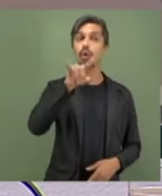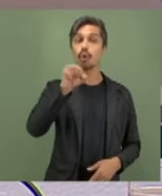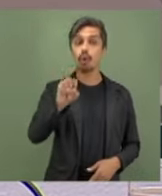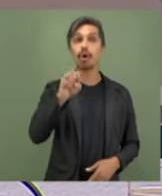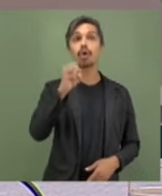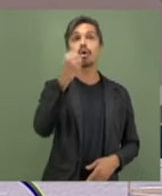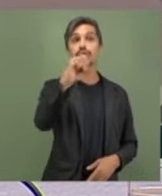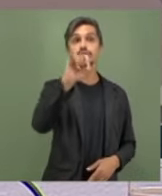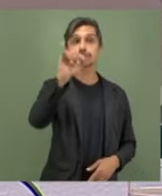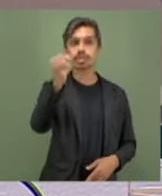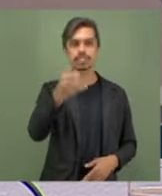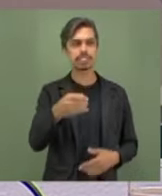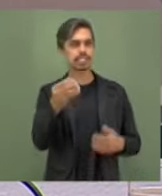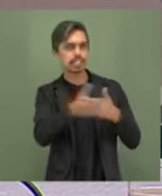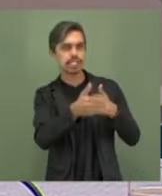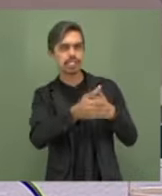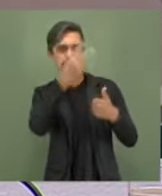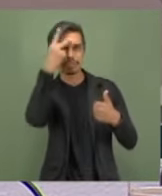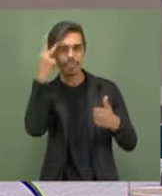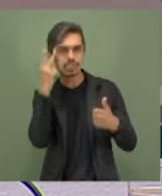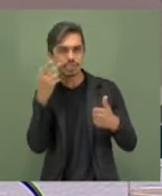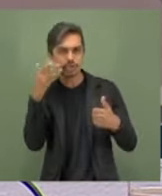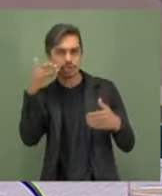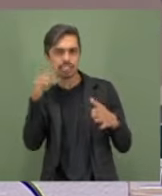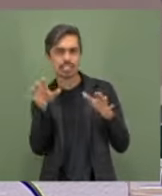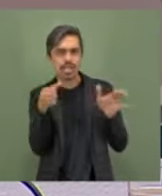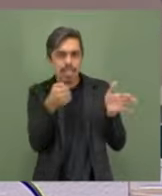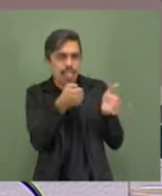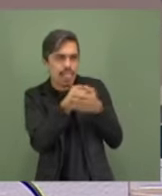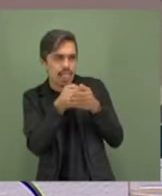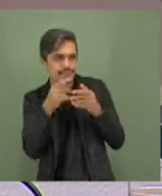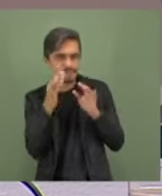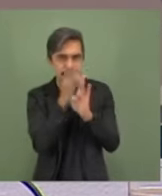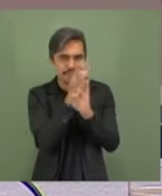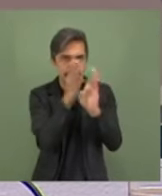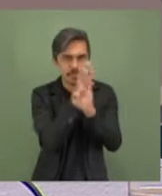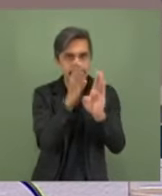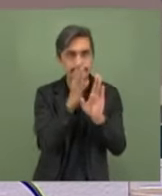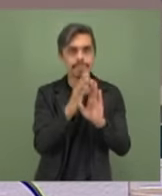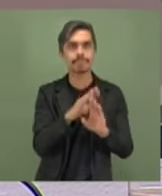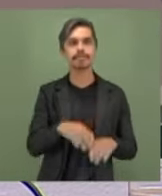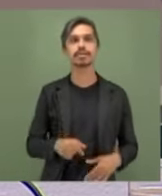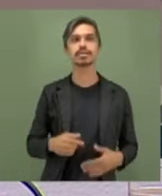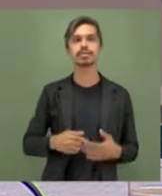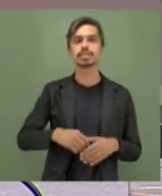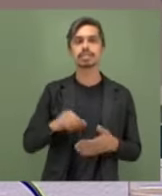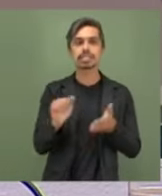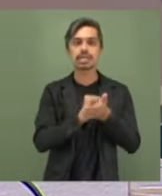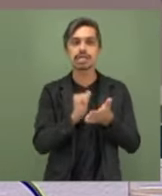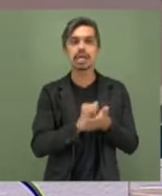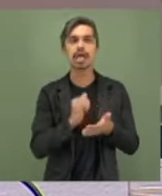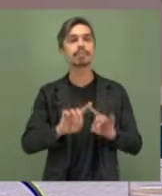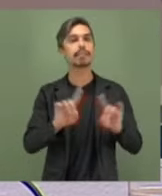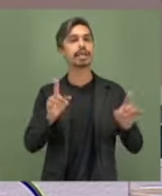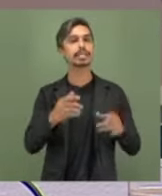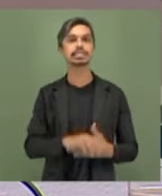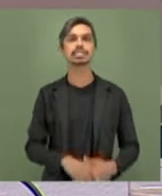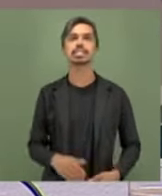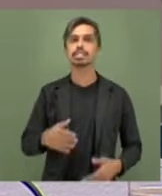tentem esconder os infiltrados, que apaguem imagens do 8 de janeiro, que mintam, a verdade prevalece sempre. Não vão conseguir